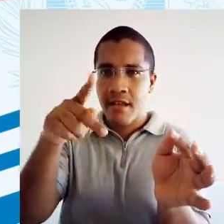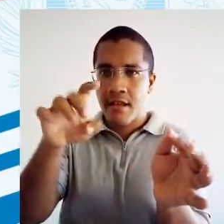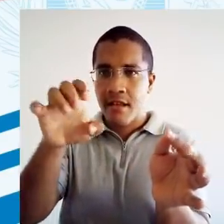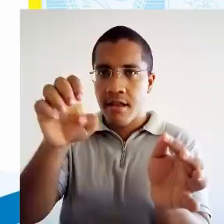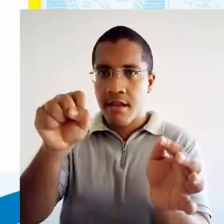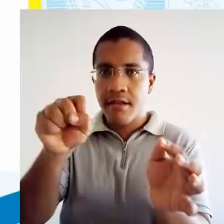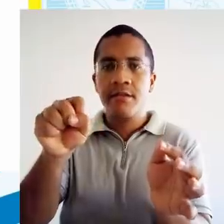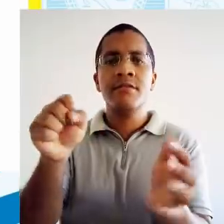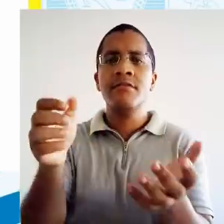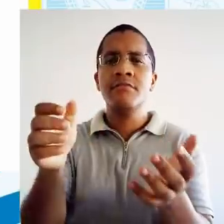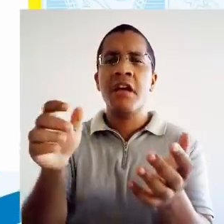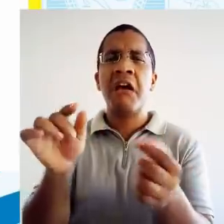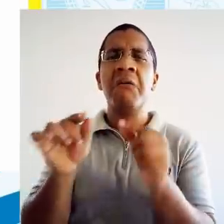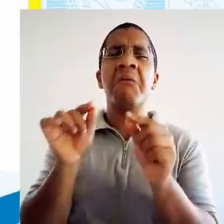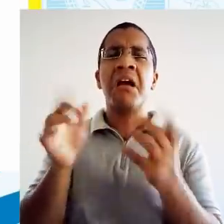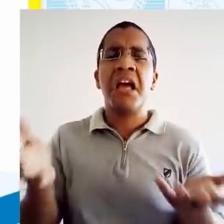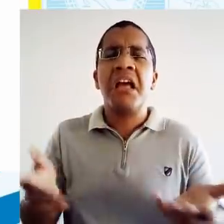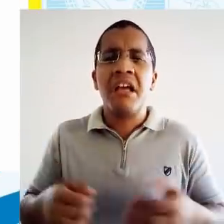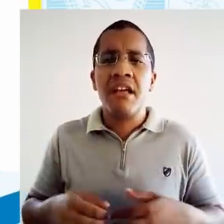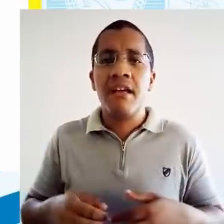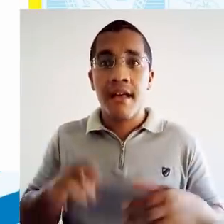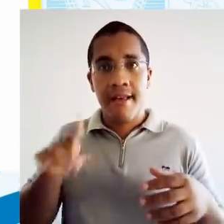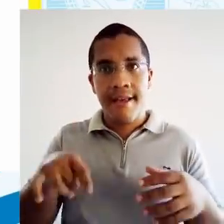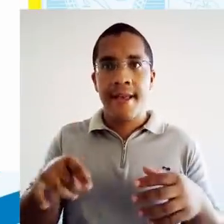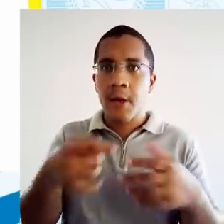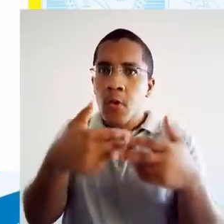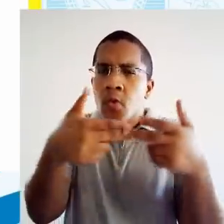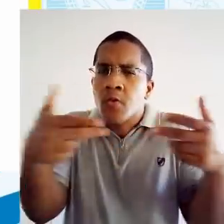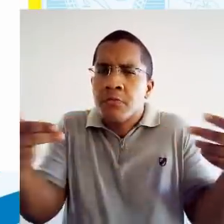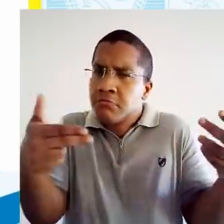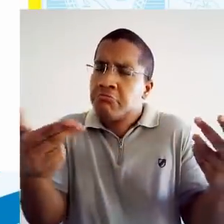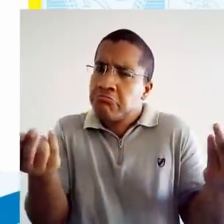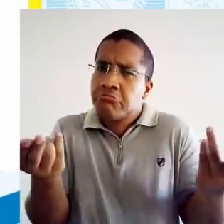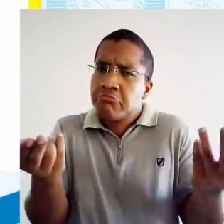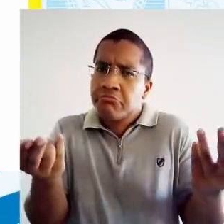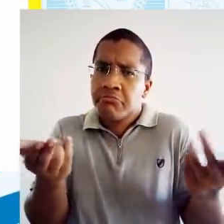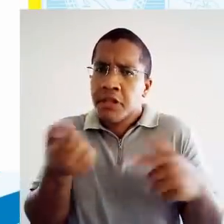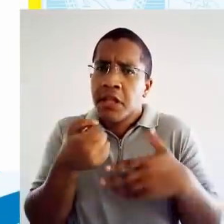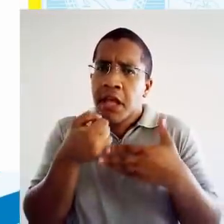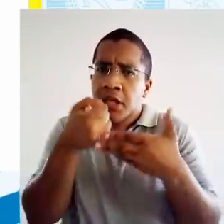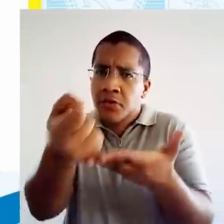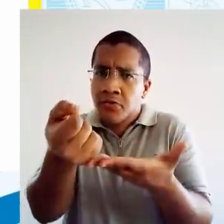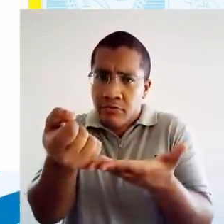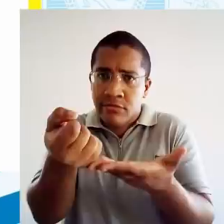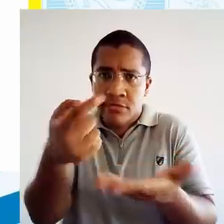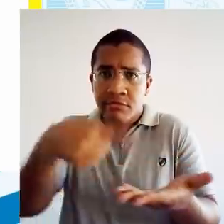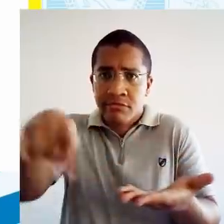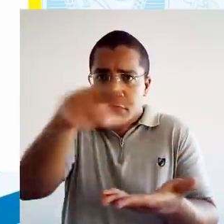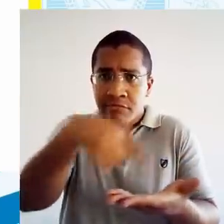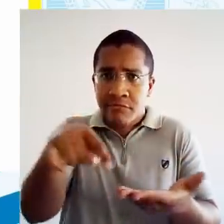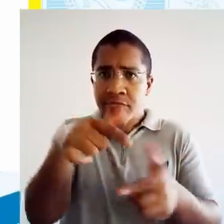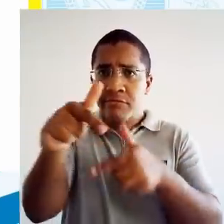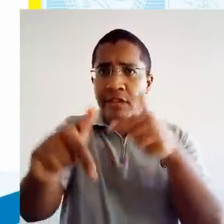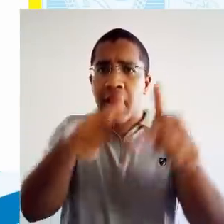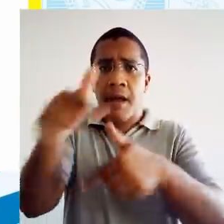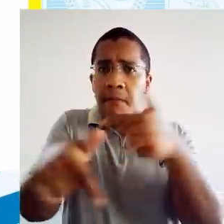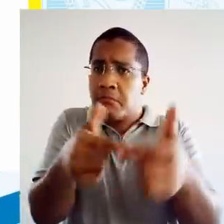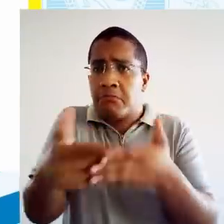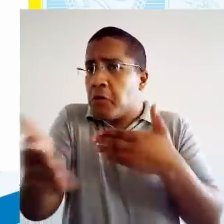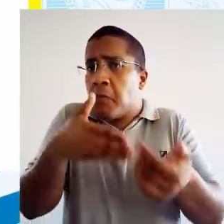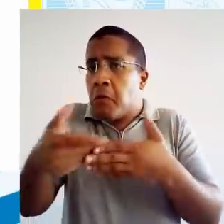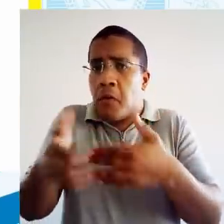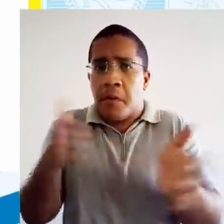O que é uma máquina simples? Na realidade, se trata de instrumentos que vão servir para facilitar